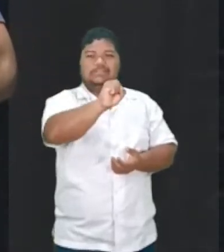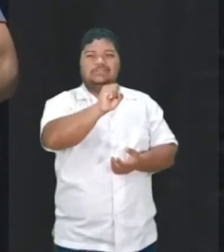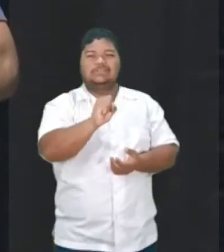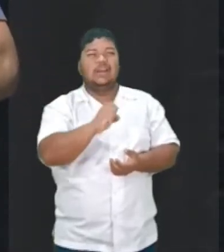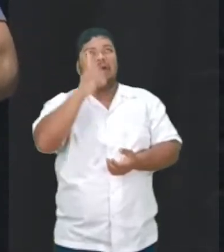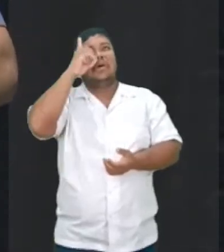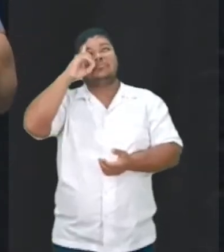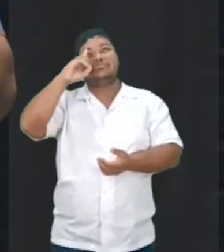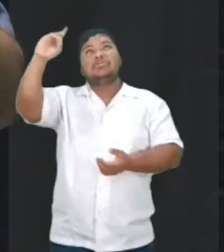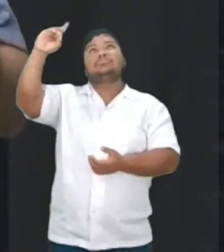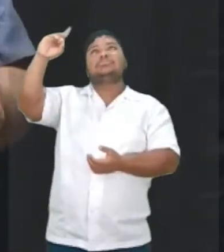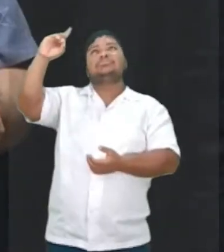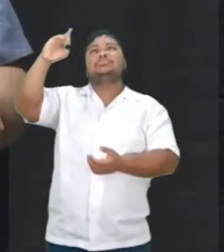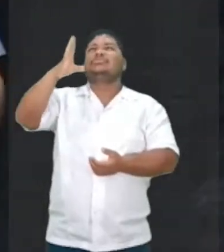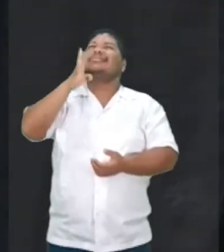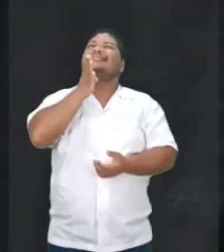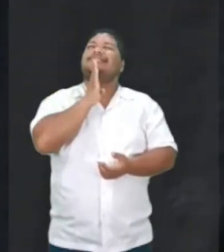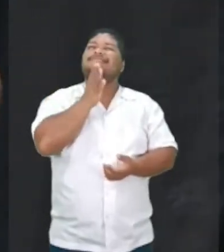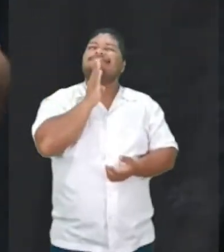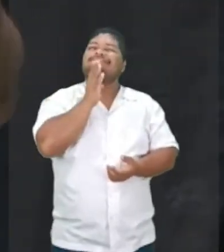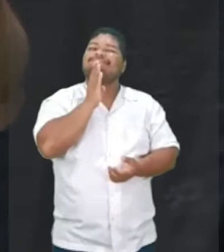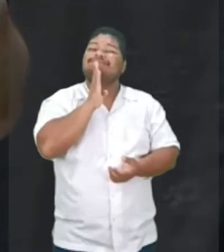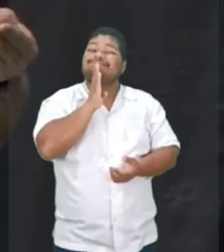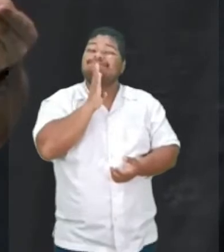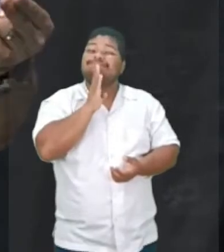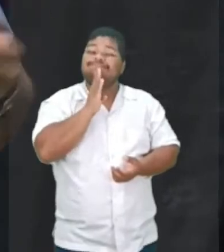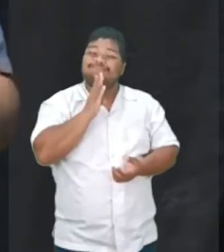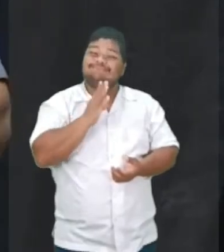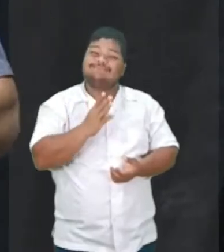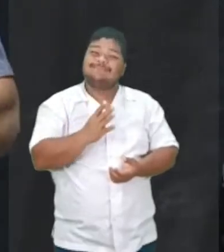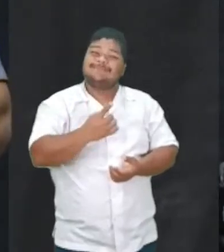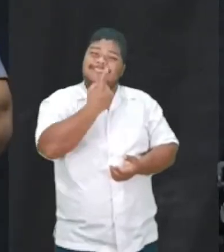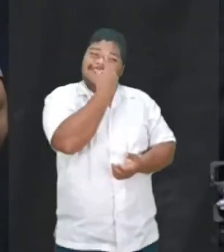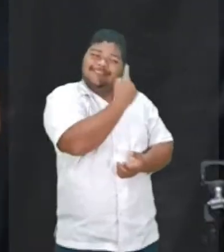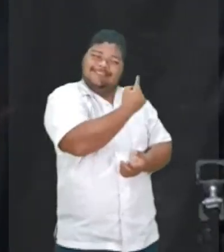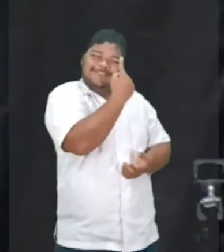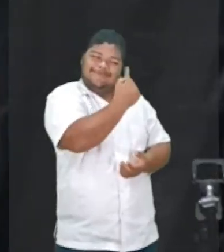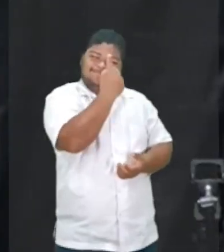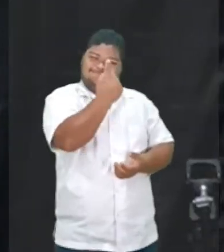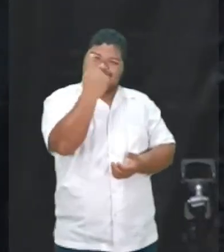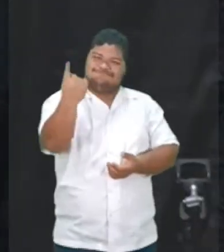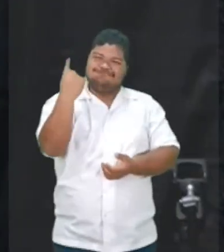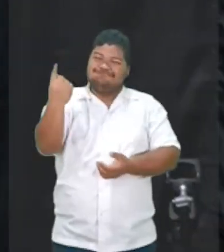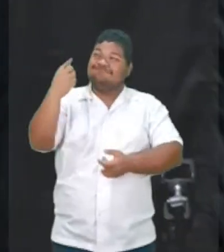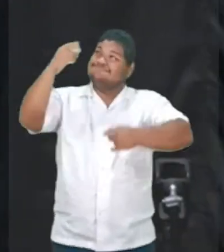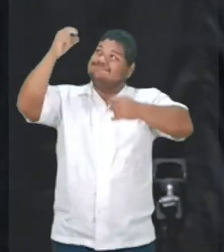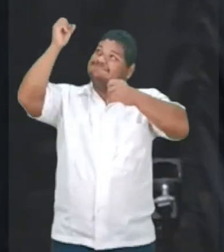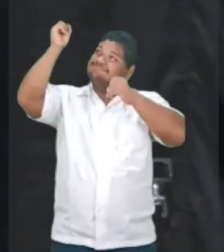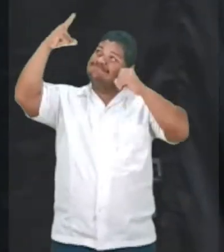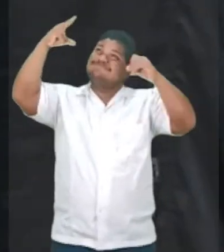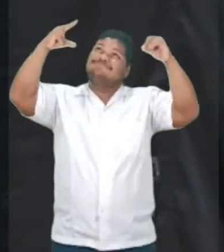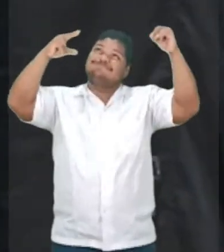individualmente e chama por nome cada uma dessas estrelas. Esse é o